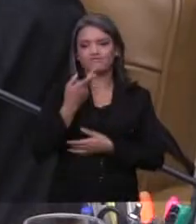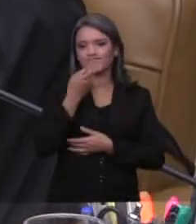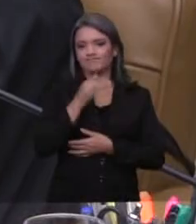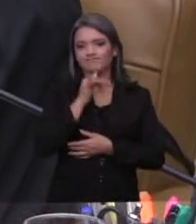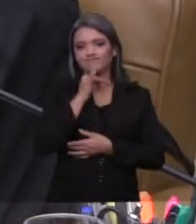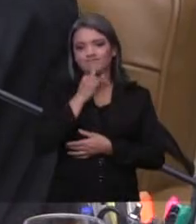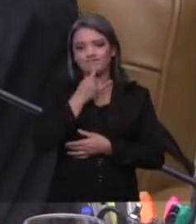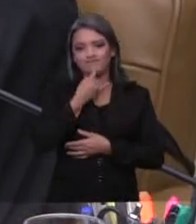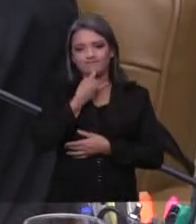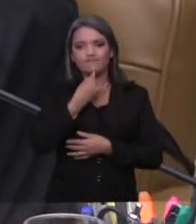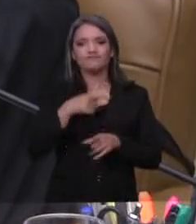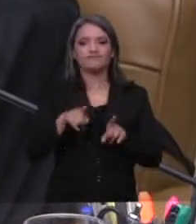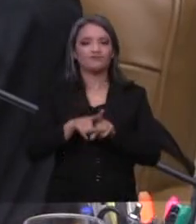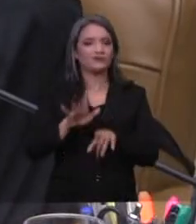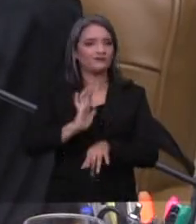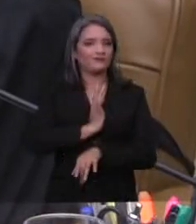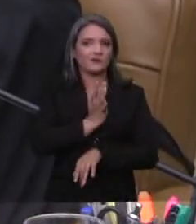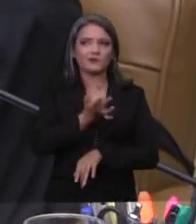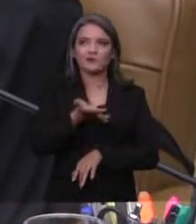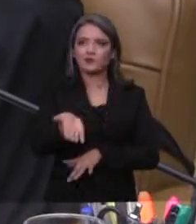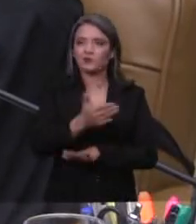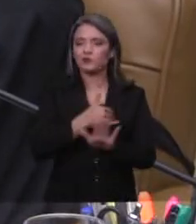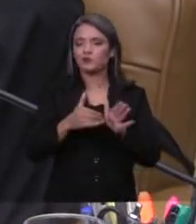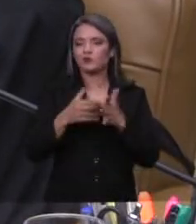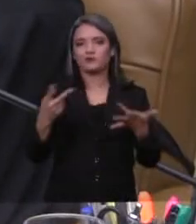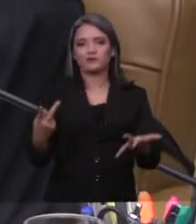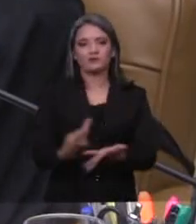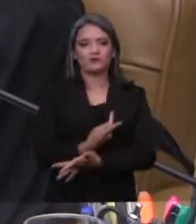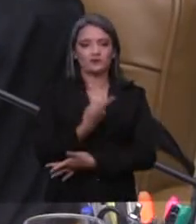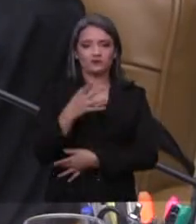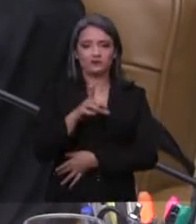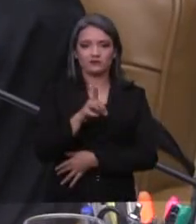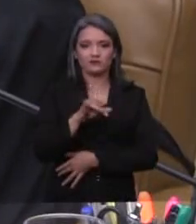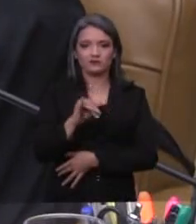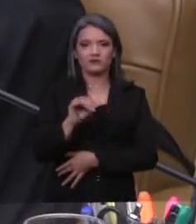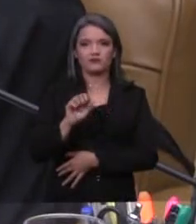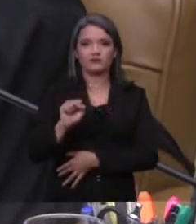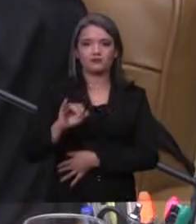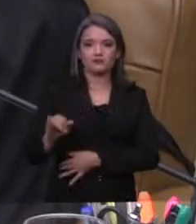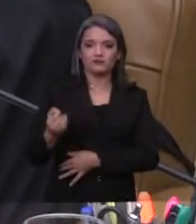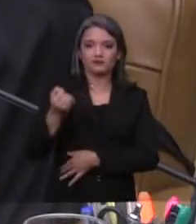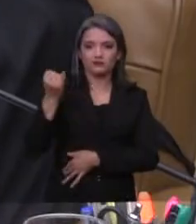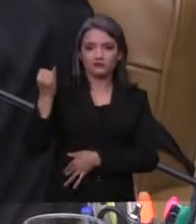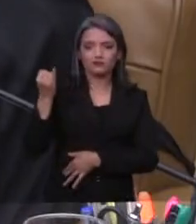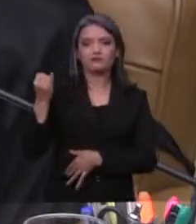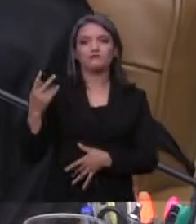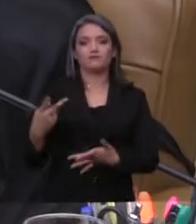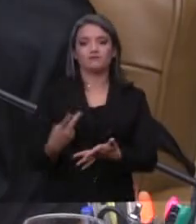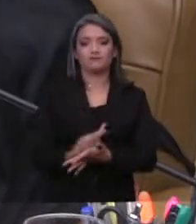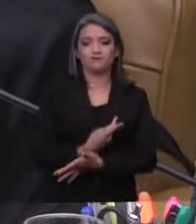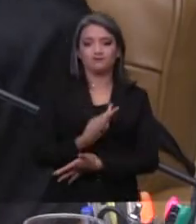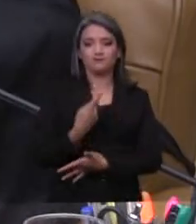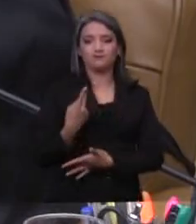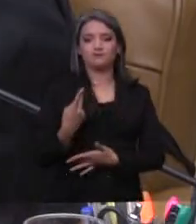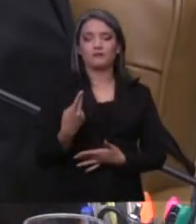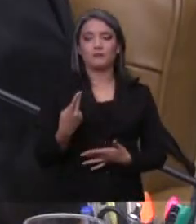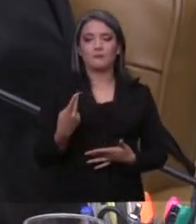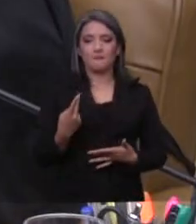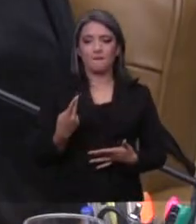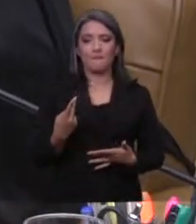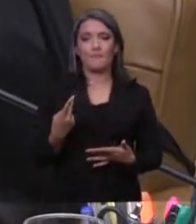lamentando e reforçando o repúdio a tudo o que aconteceu no dia 8 de janeiro, aos fatos que aqui